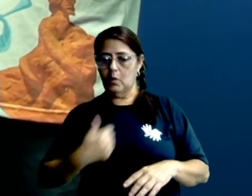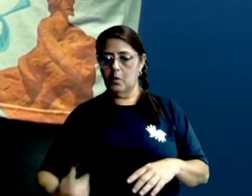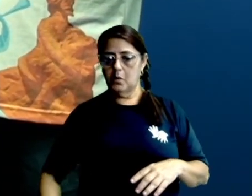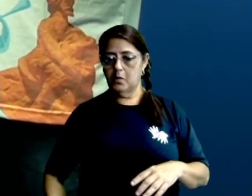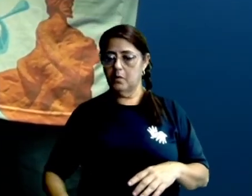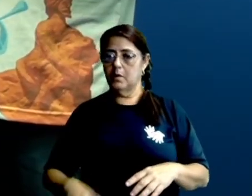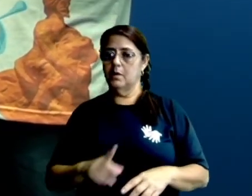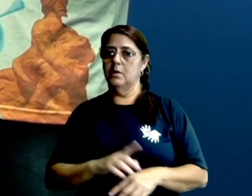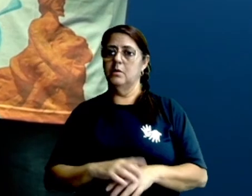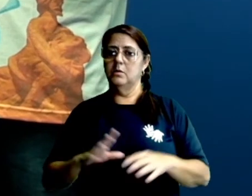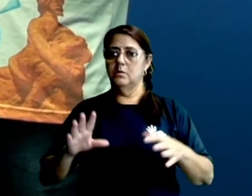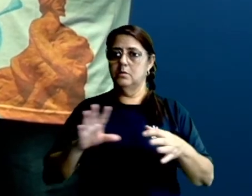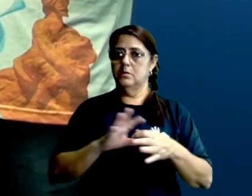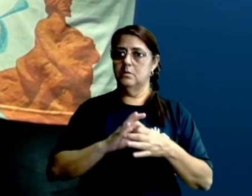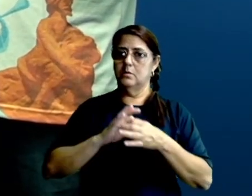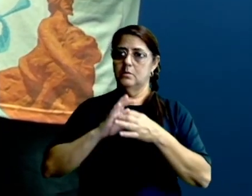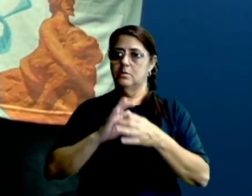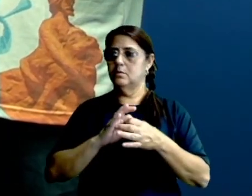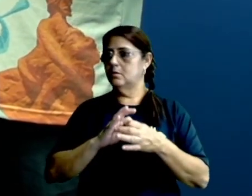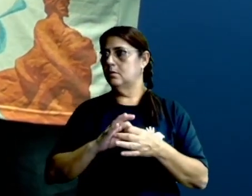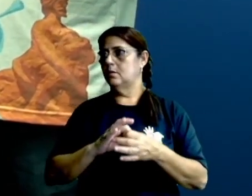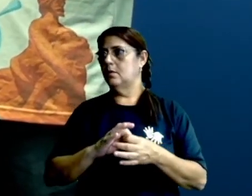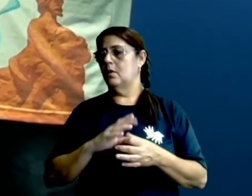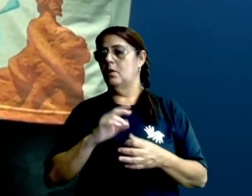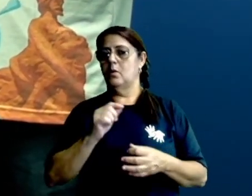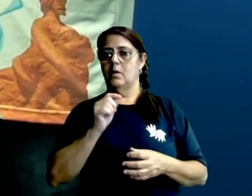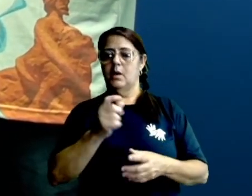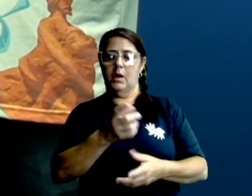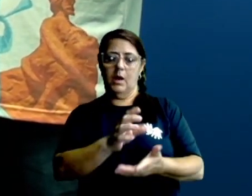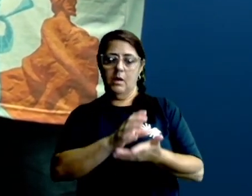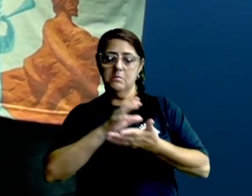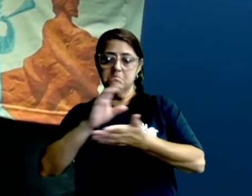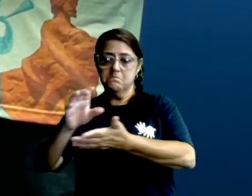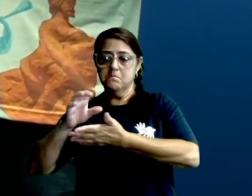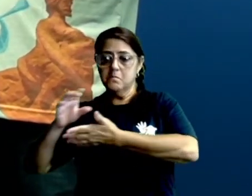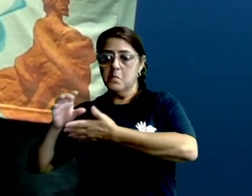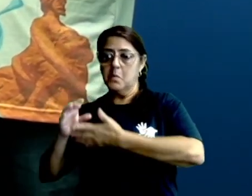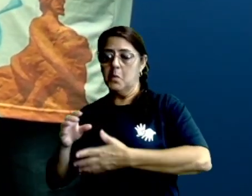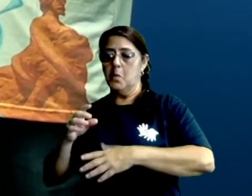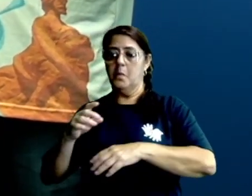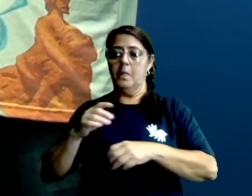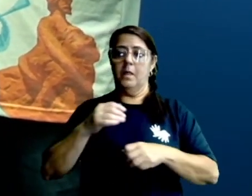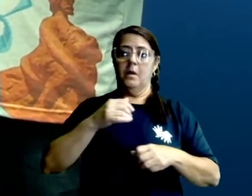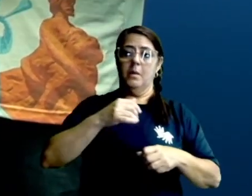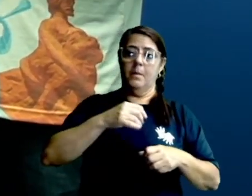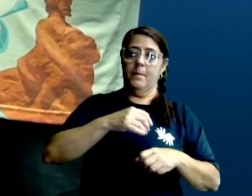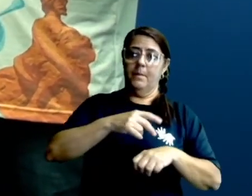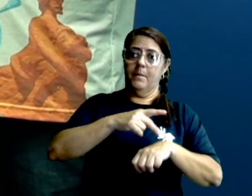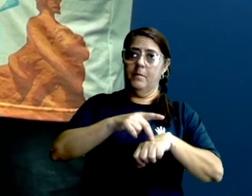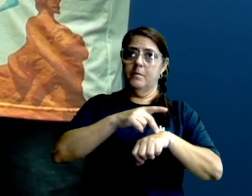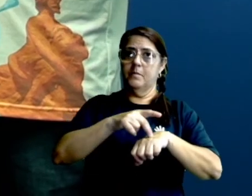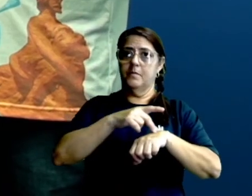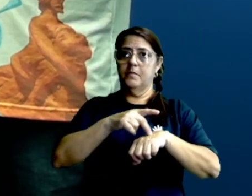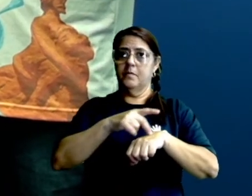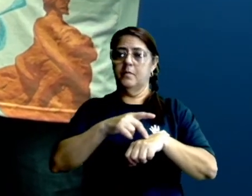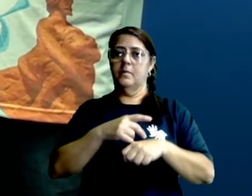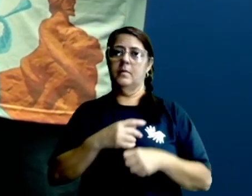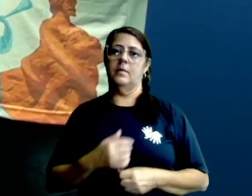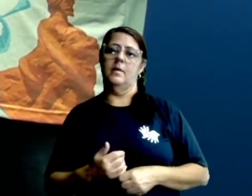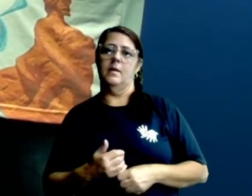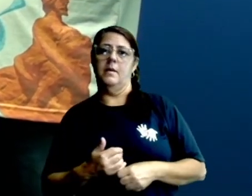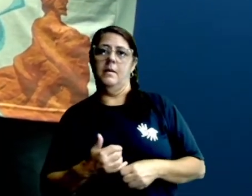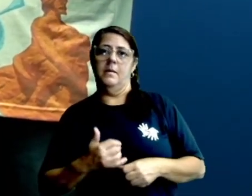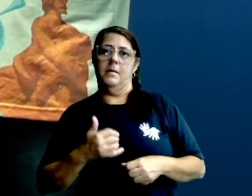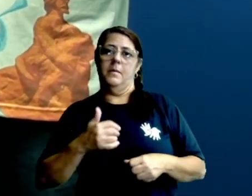estado de bem-estar social, onde o que é arrecadado, né, com petróleo, com impostos, é